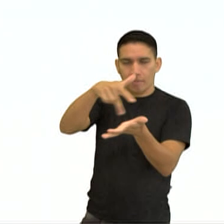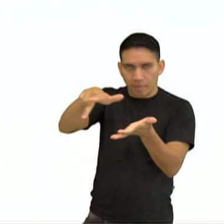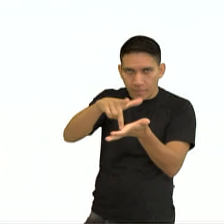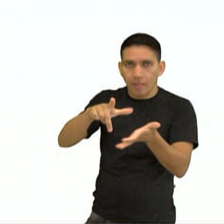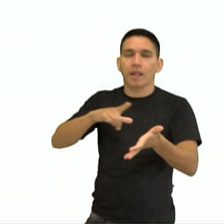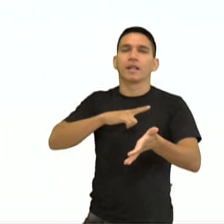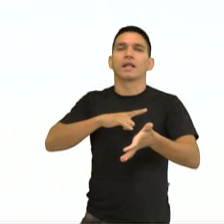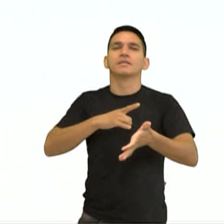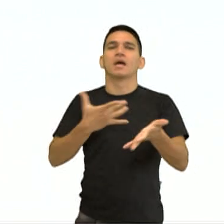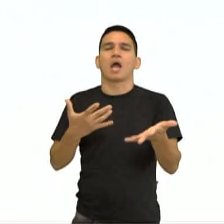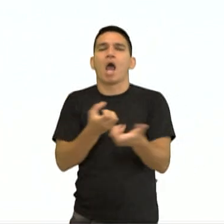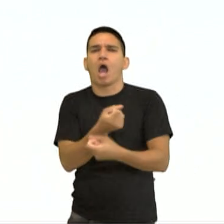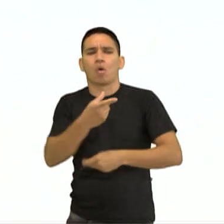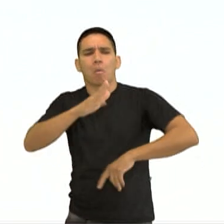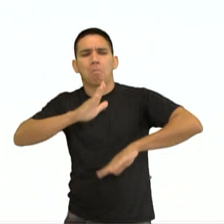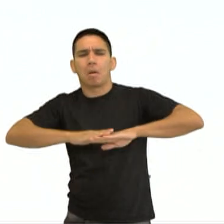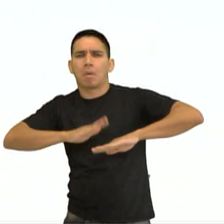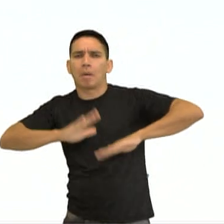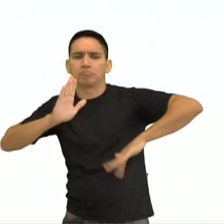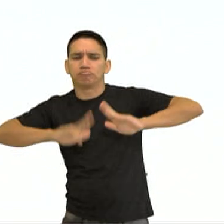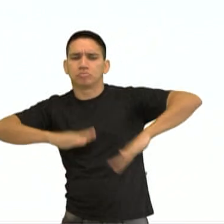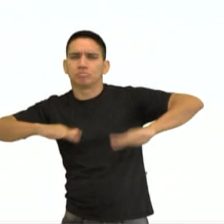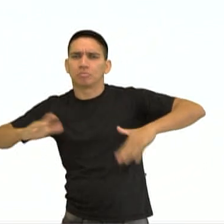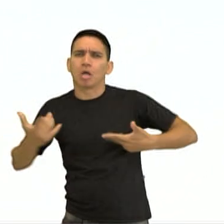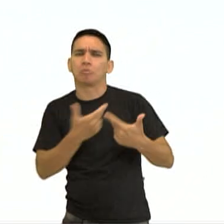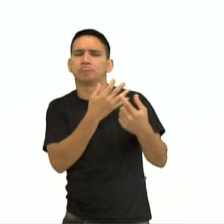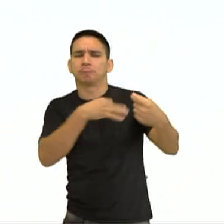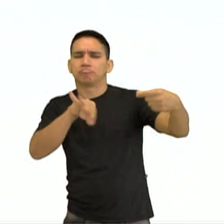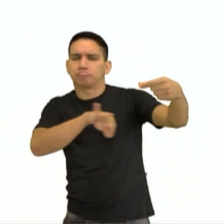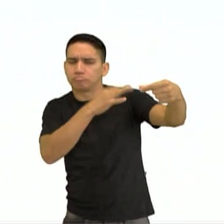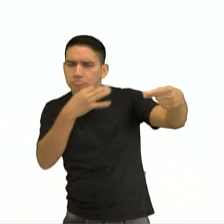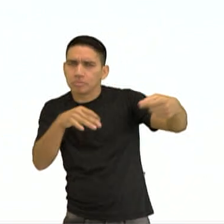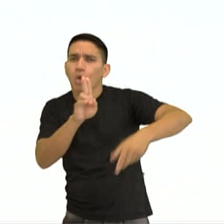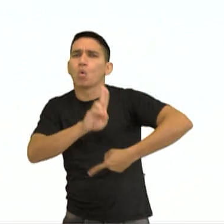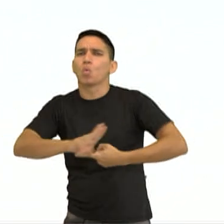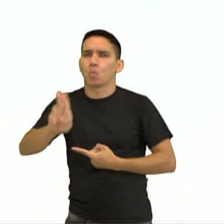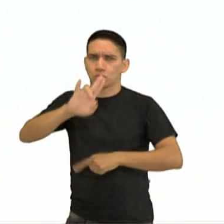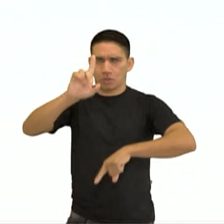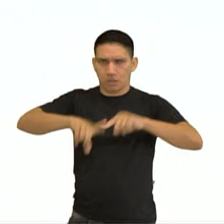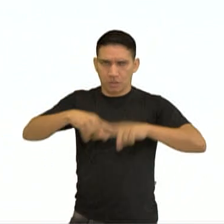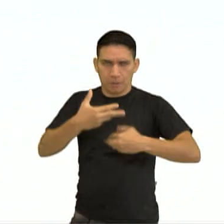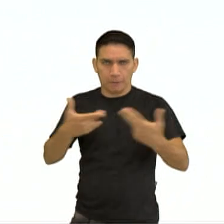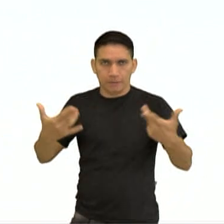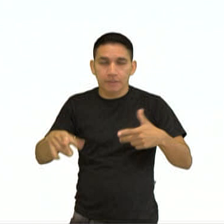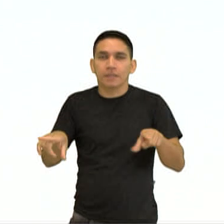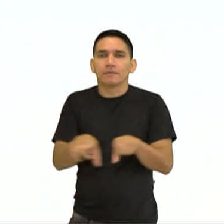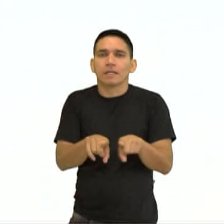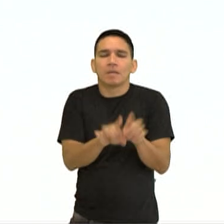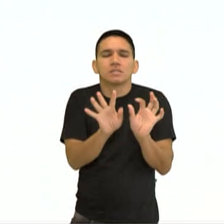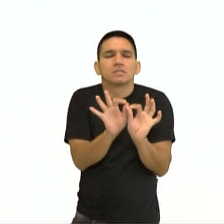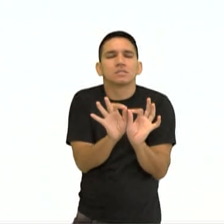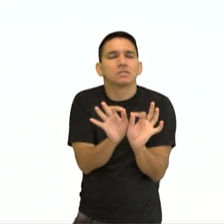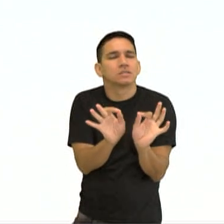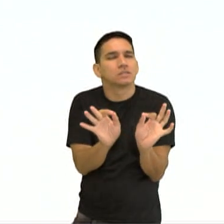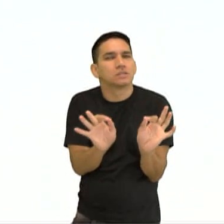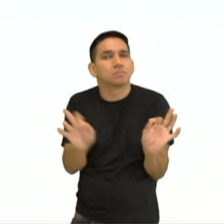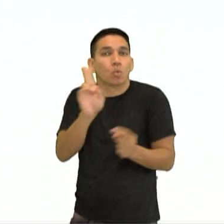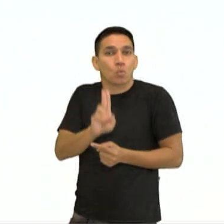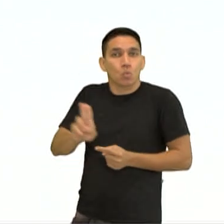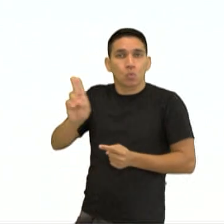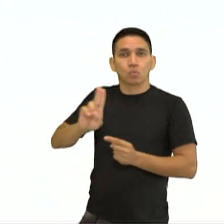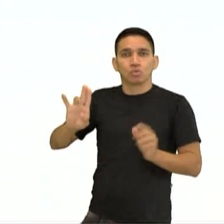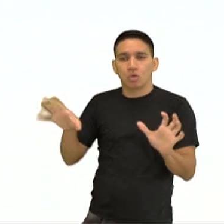peças instrumentais, com uma tessitura simples, a cargo de uma pequena